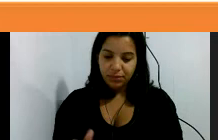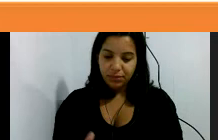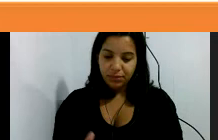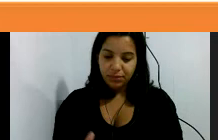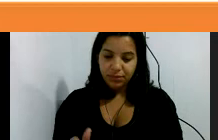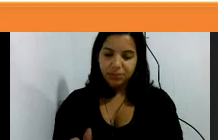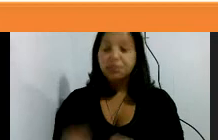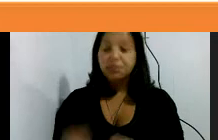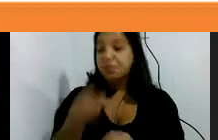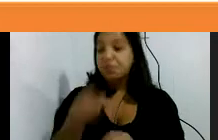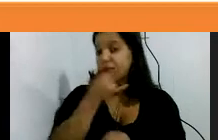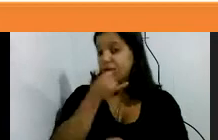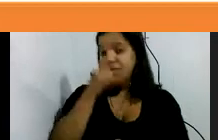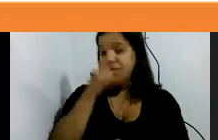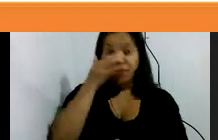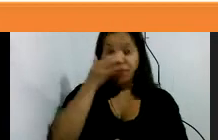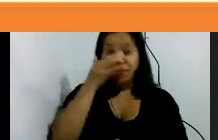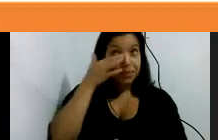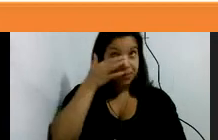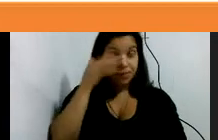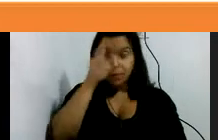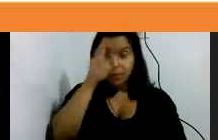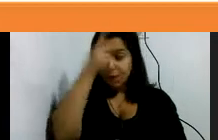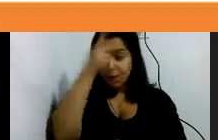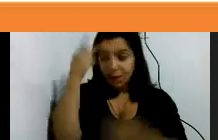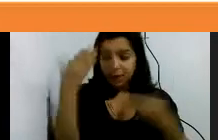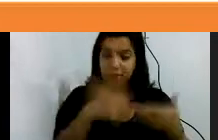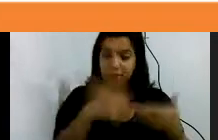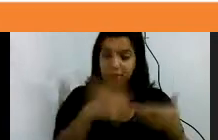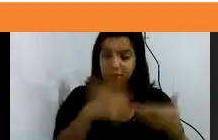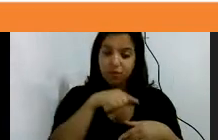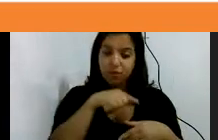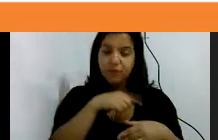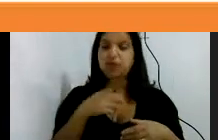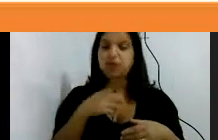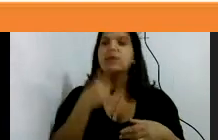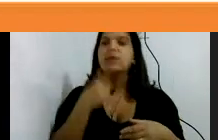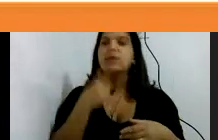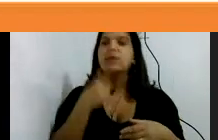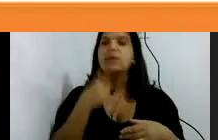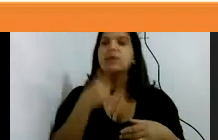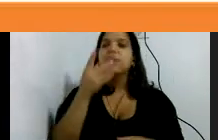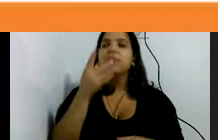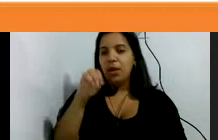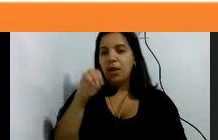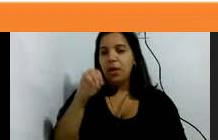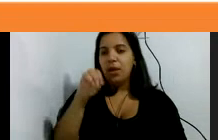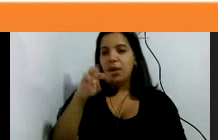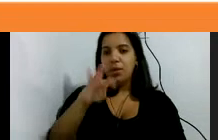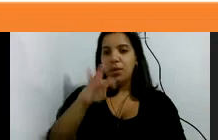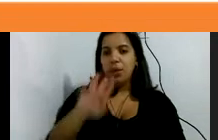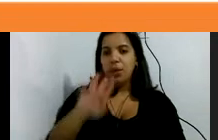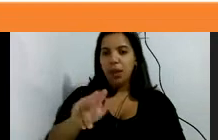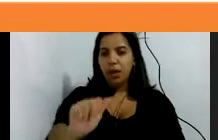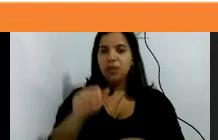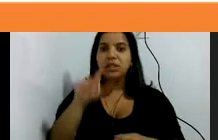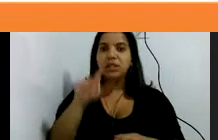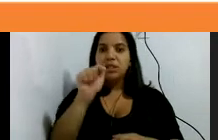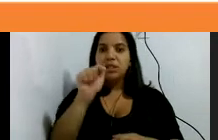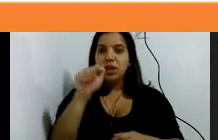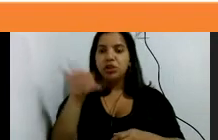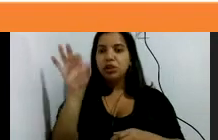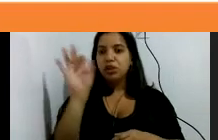Vou dar um exemplo. A gente teve um paciente que estava com uma hemoglobina de 7 gramas por decilitro